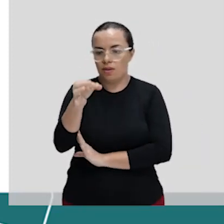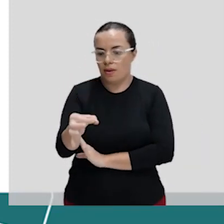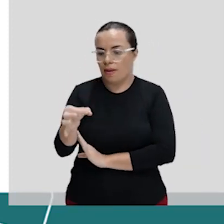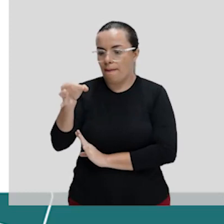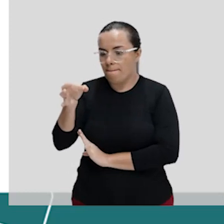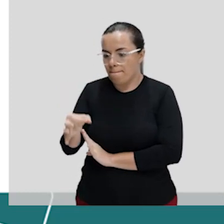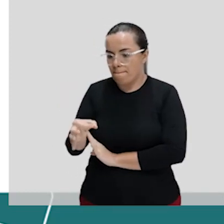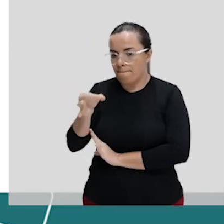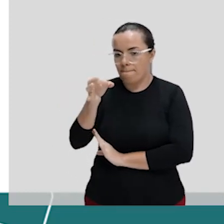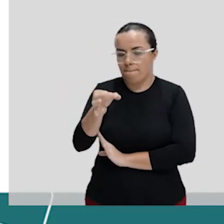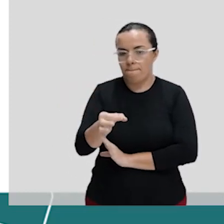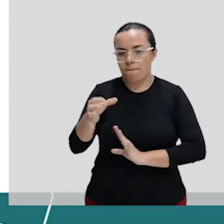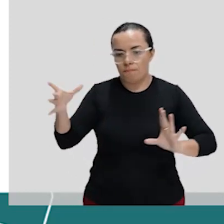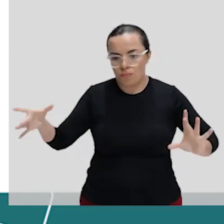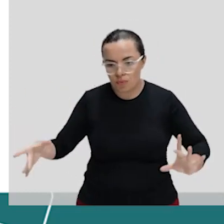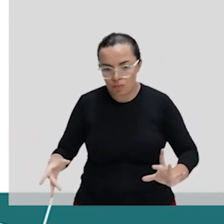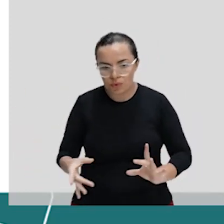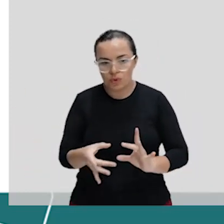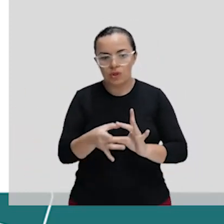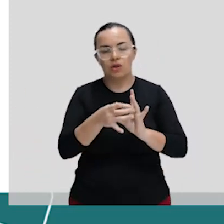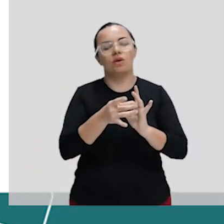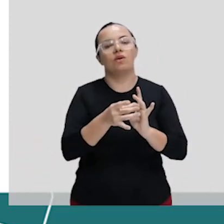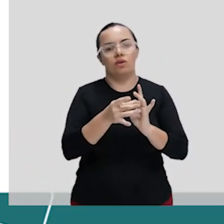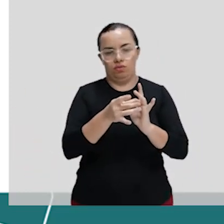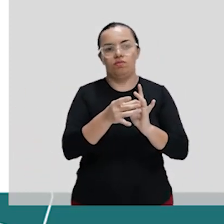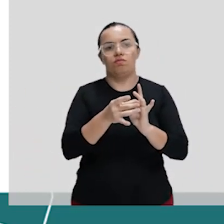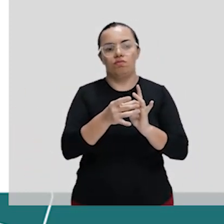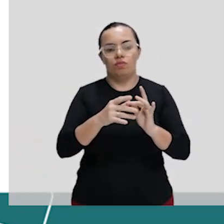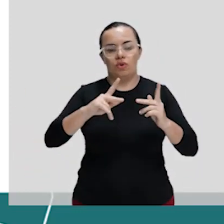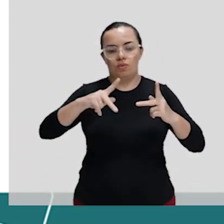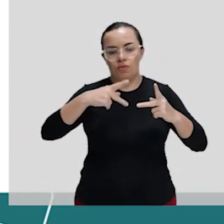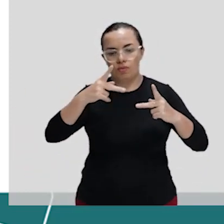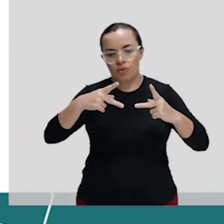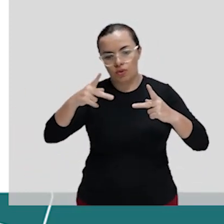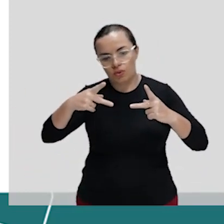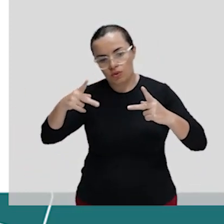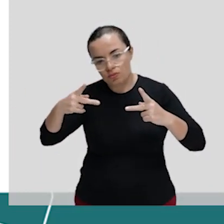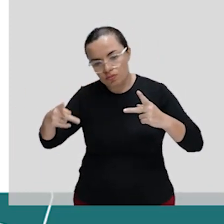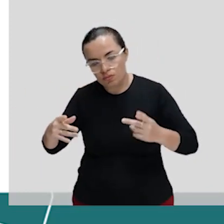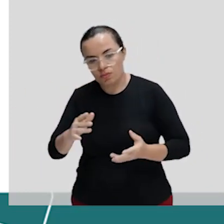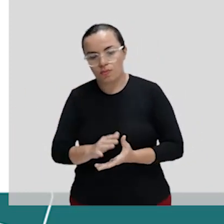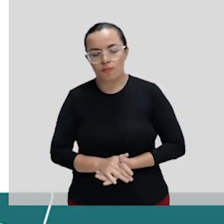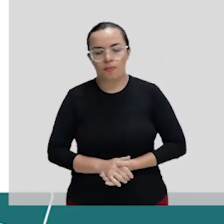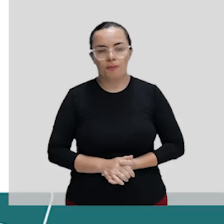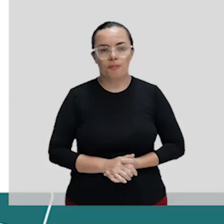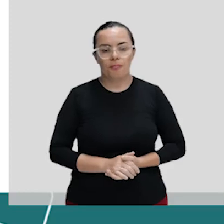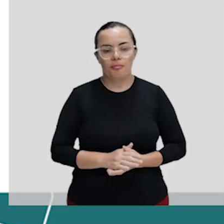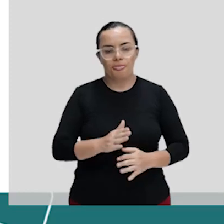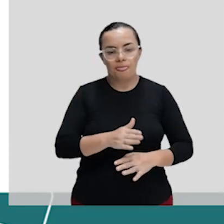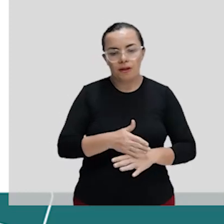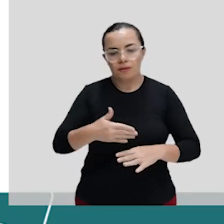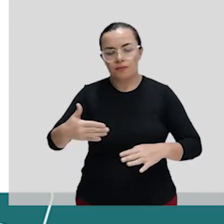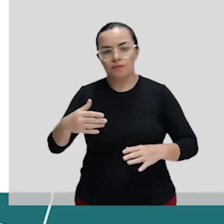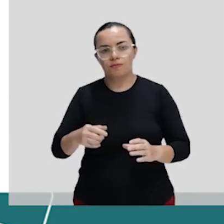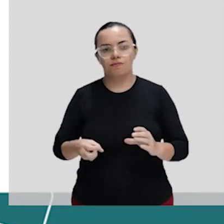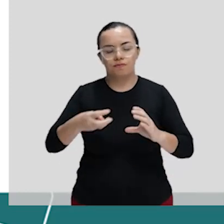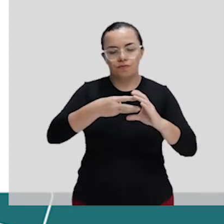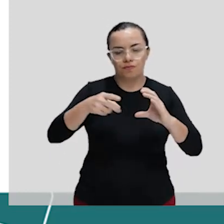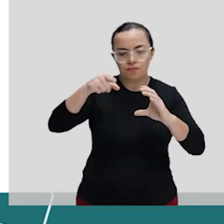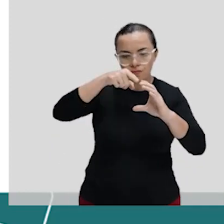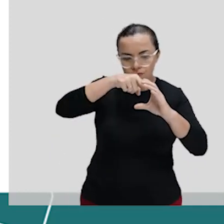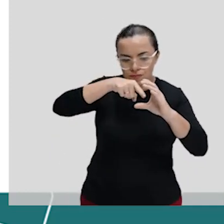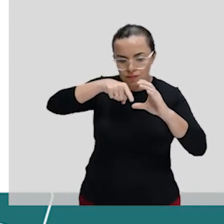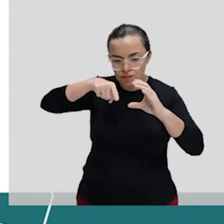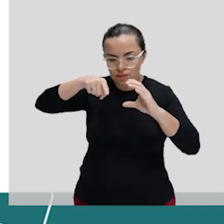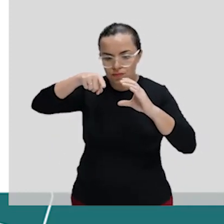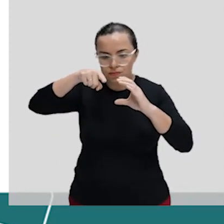mantidos unidos por proteínas adesivas. A maioria das células eucarióticas, com exceção dos